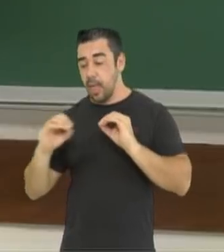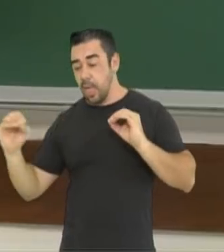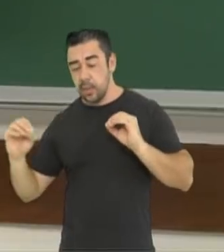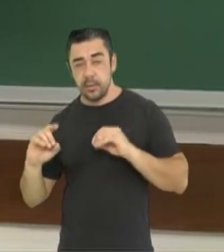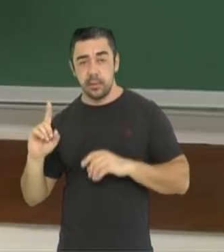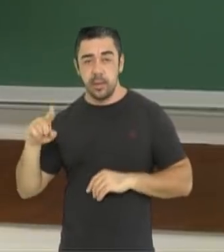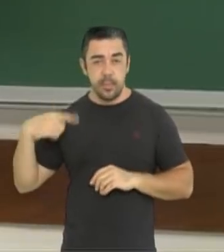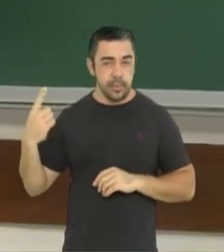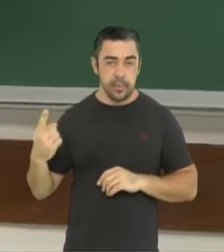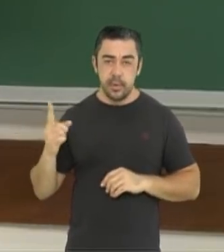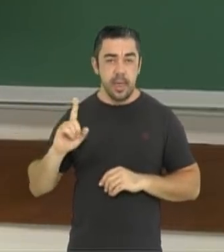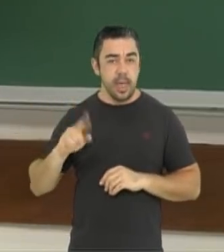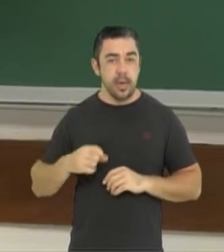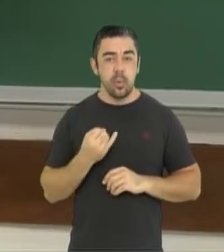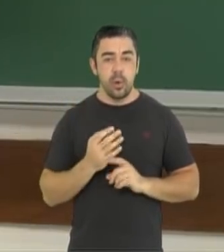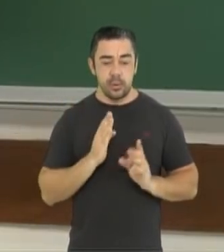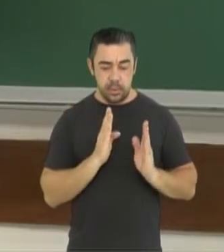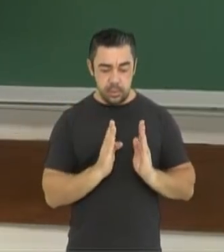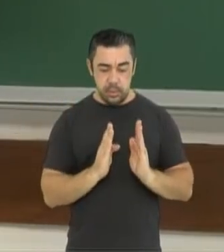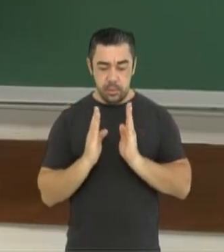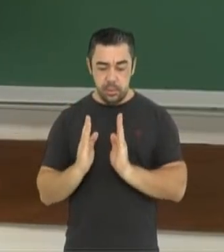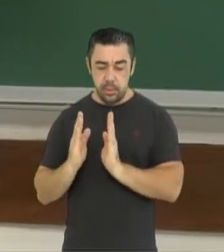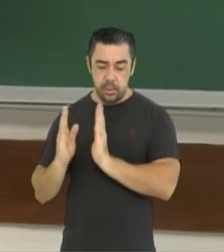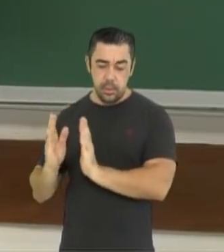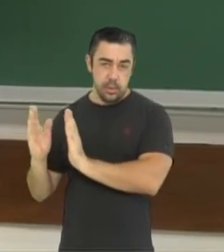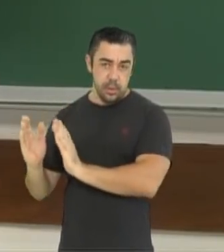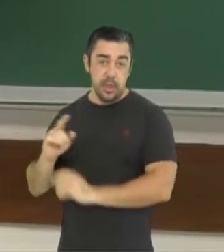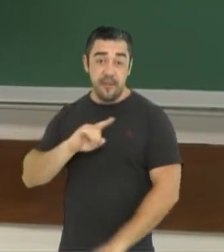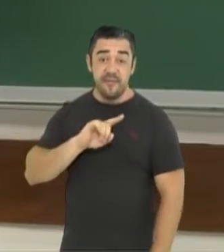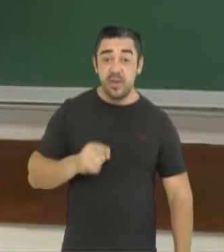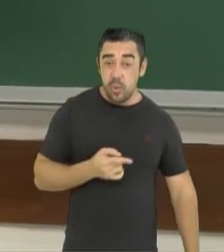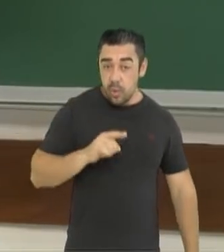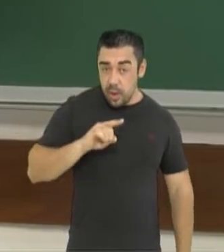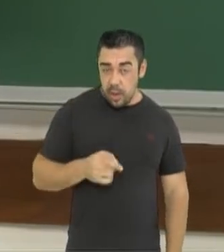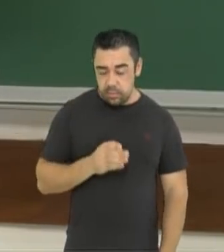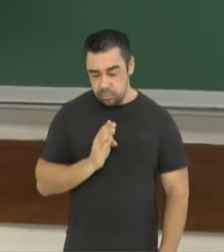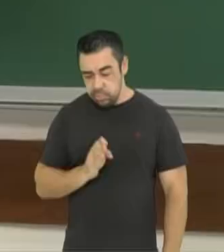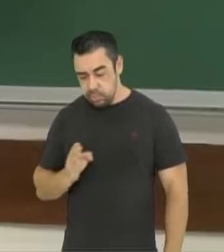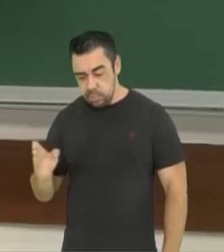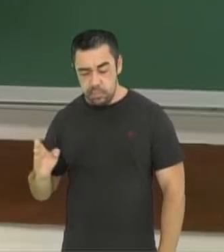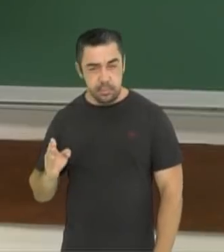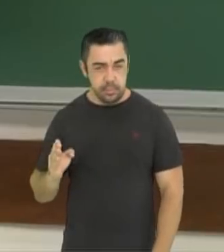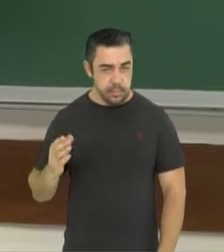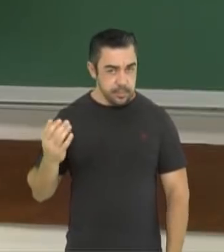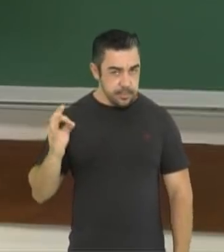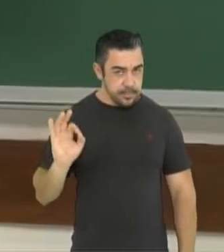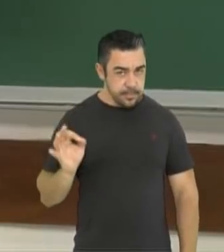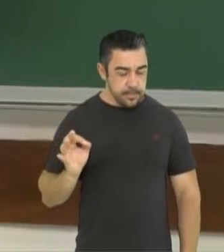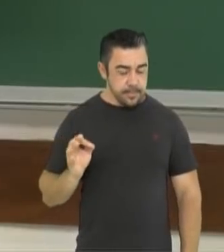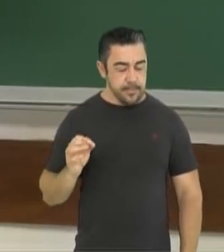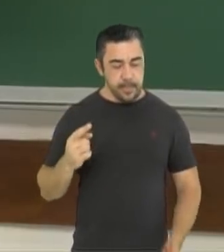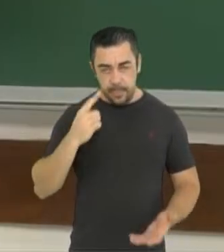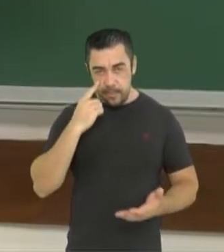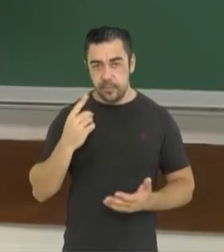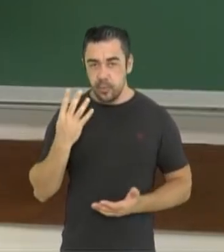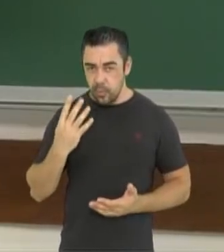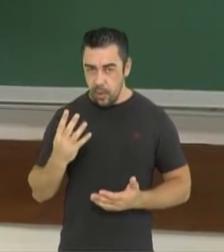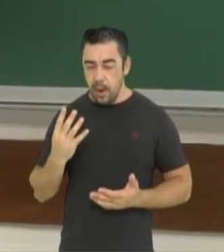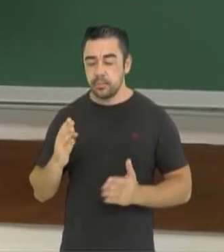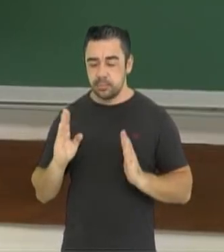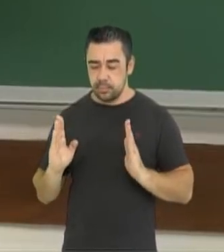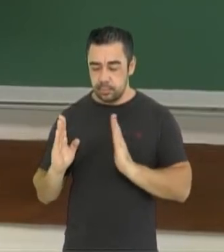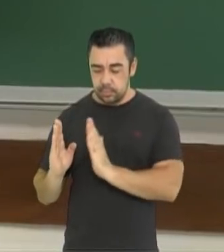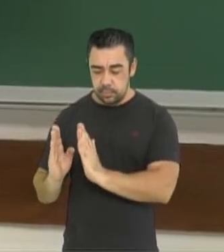sim a quantidade de casas que andamos. Ele tem 3 zeros mais o 2, que é uma casa que contamos também. Andamos 4 casas